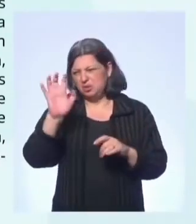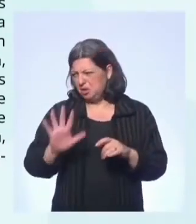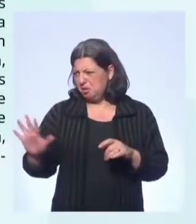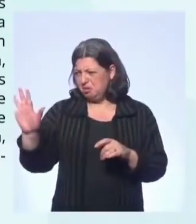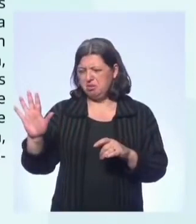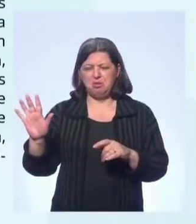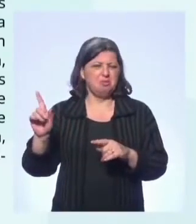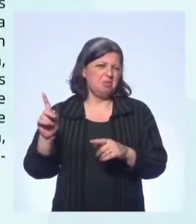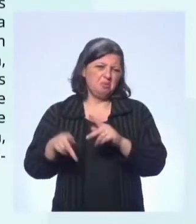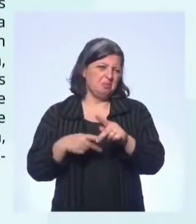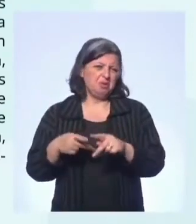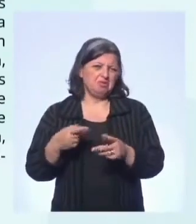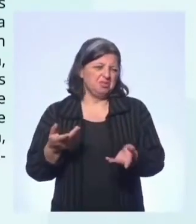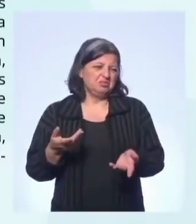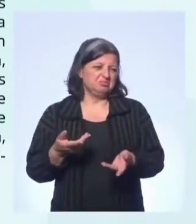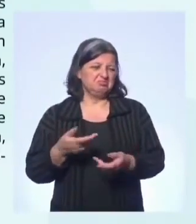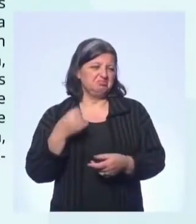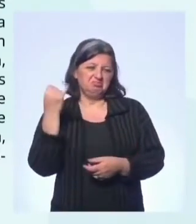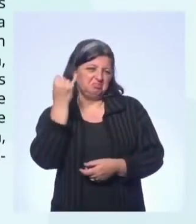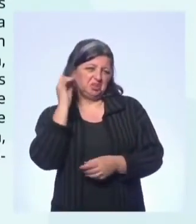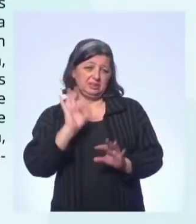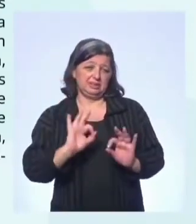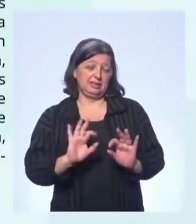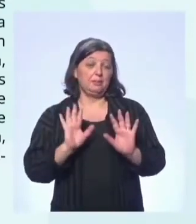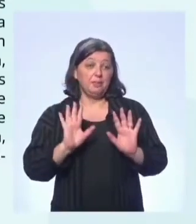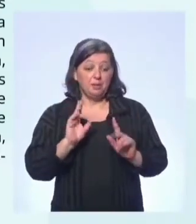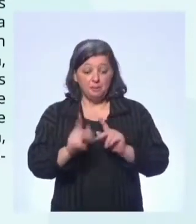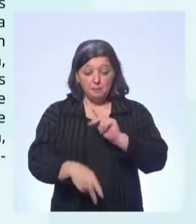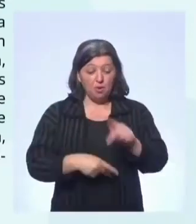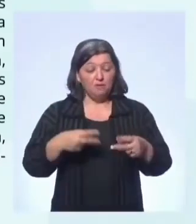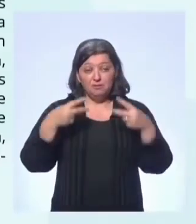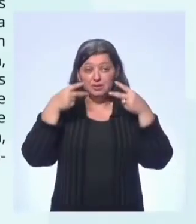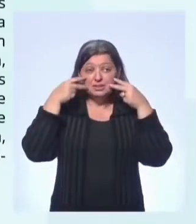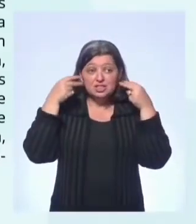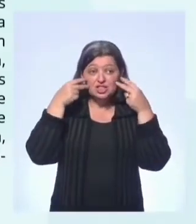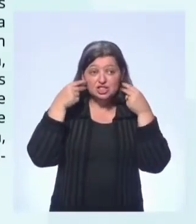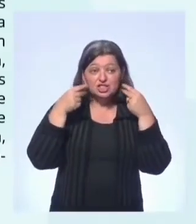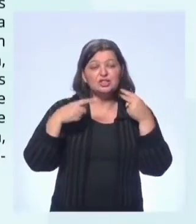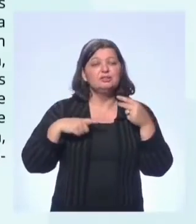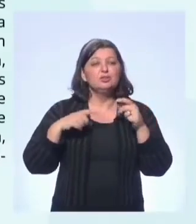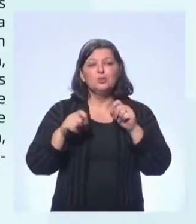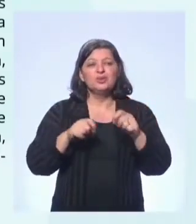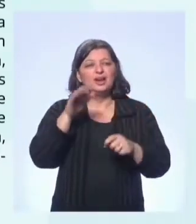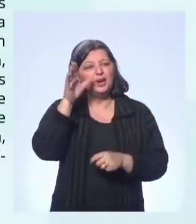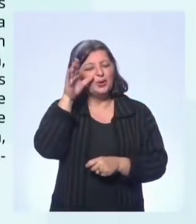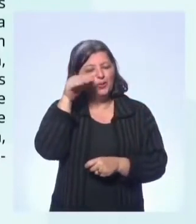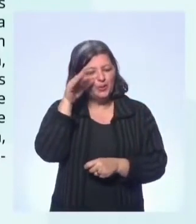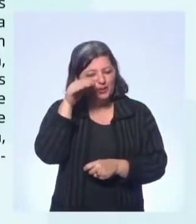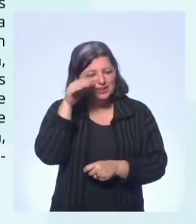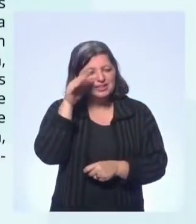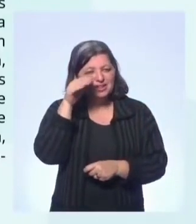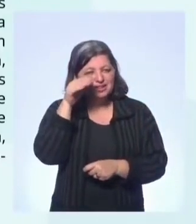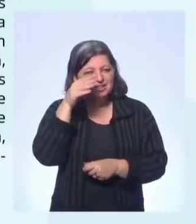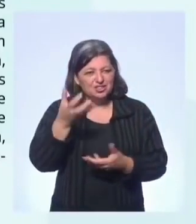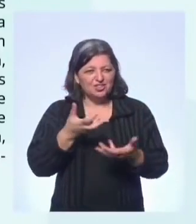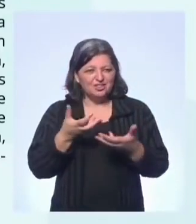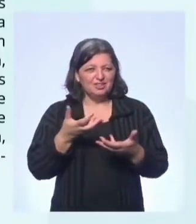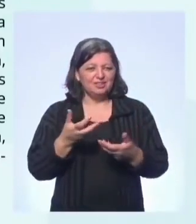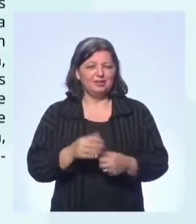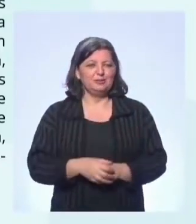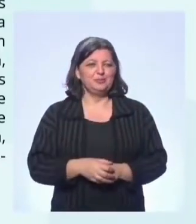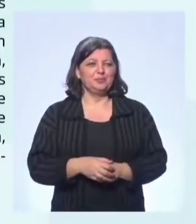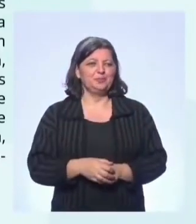tinham nem valor, mas para os indígenas havia ali aquela curiosidade. Então, a